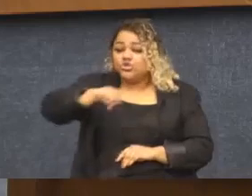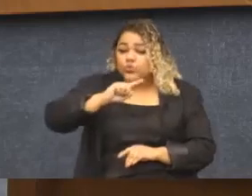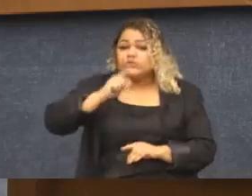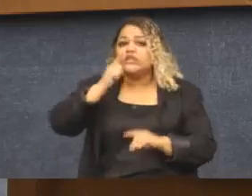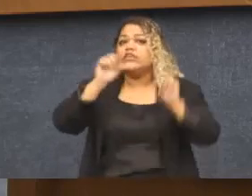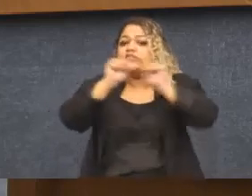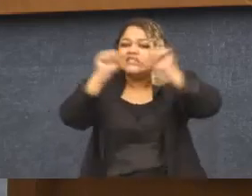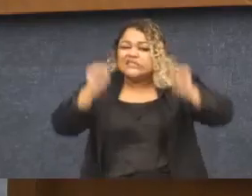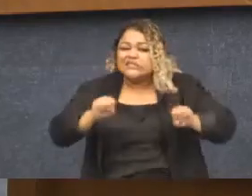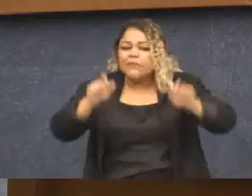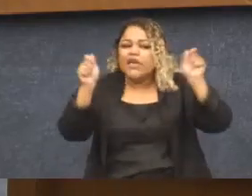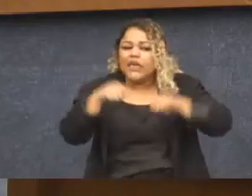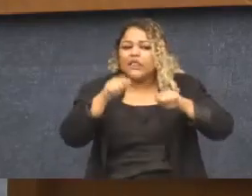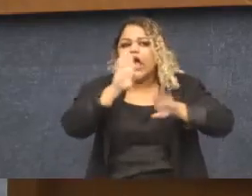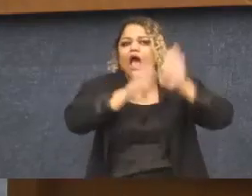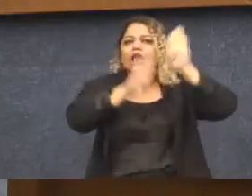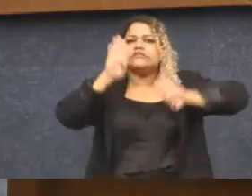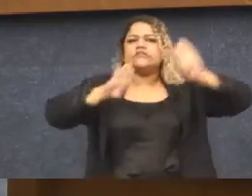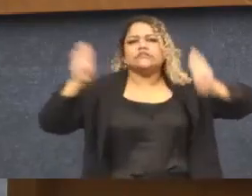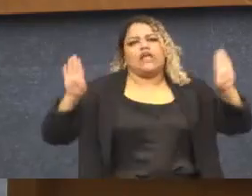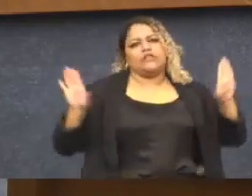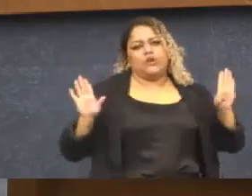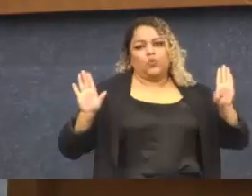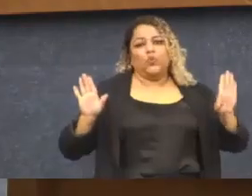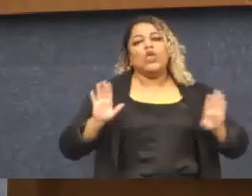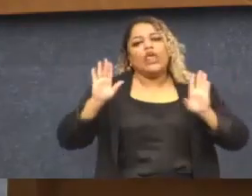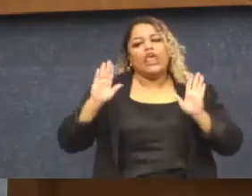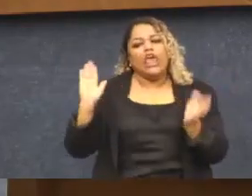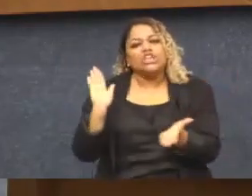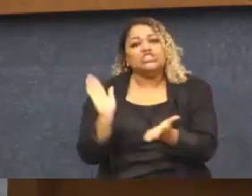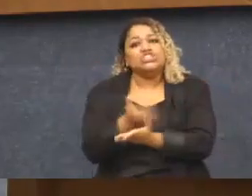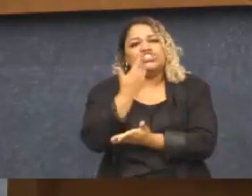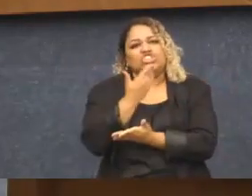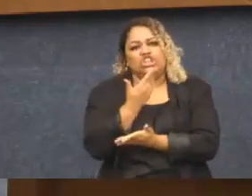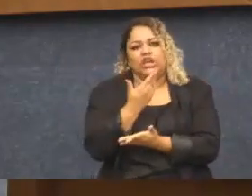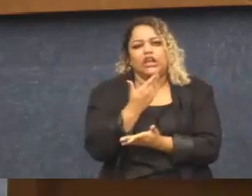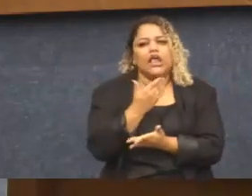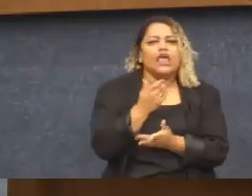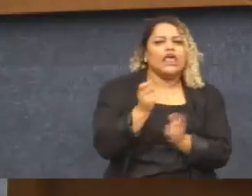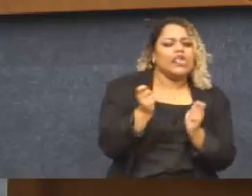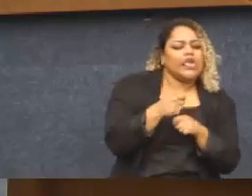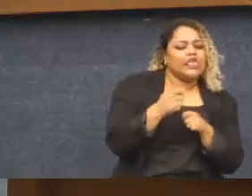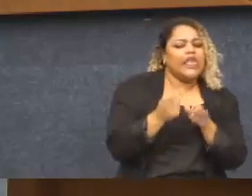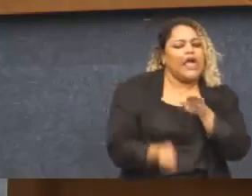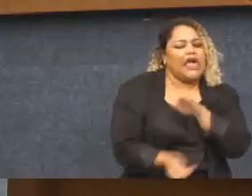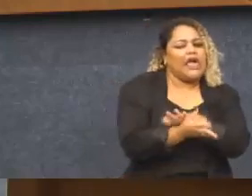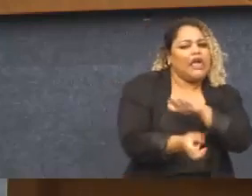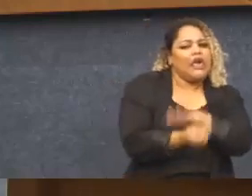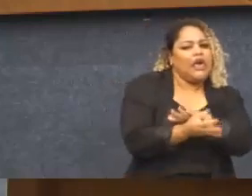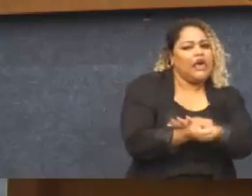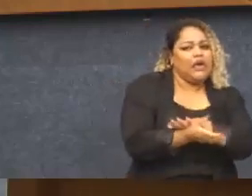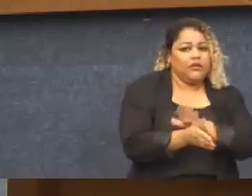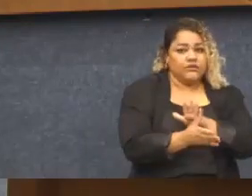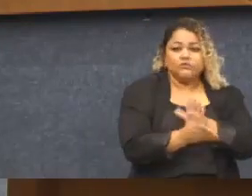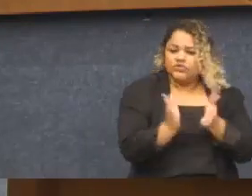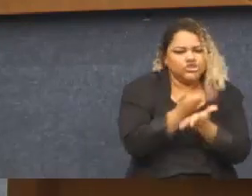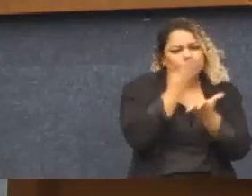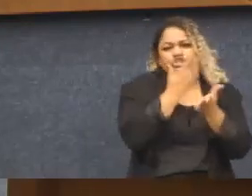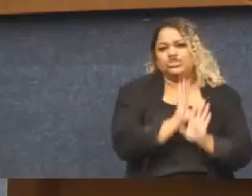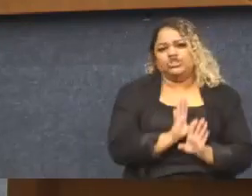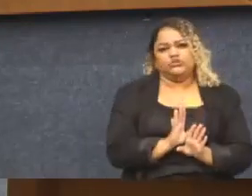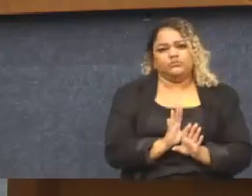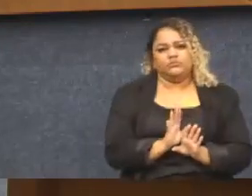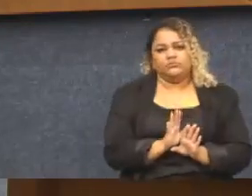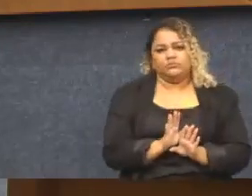Ou seja, que vai se tirar qualquer possibilidade de mutreta. Agora,